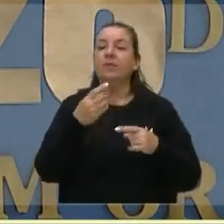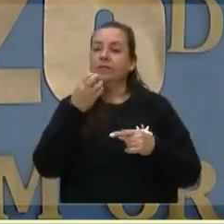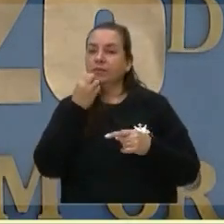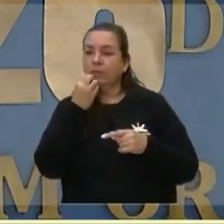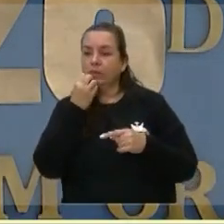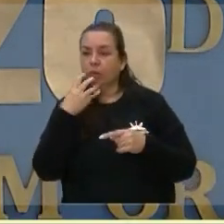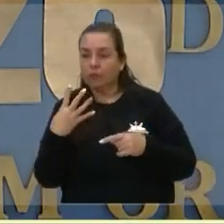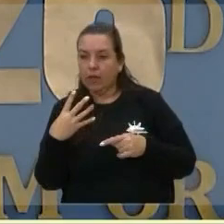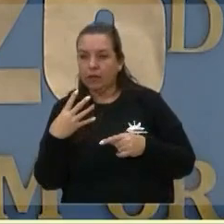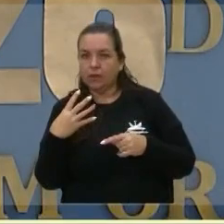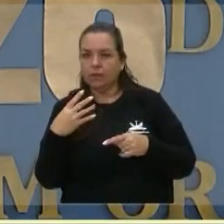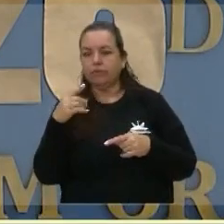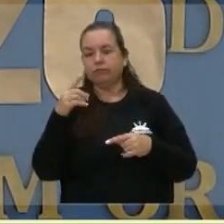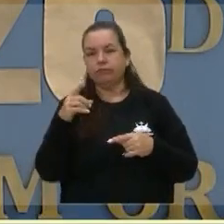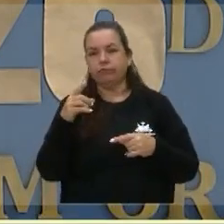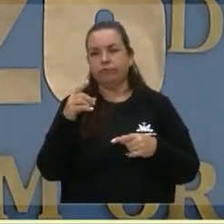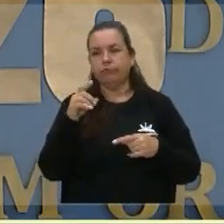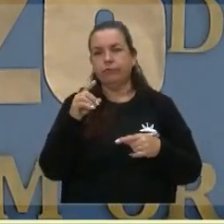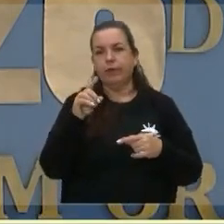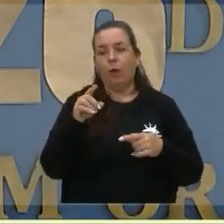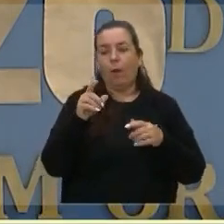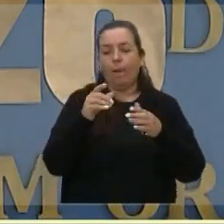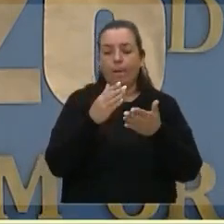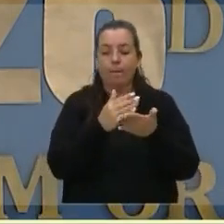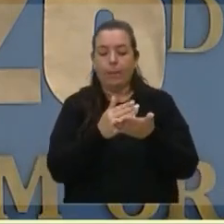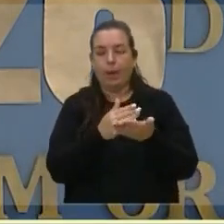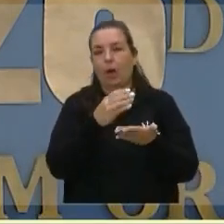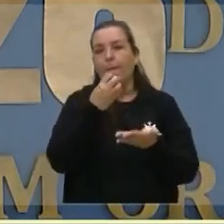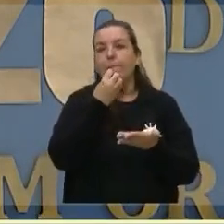benignidade é uma parte da bondade.